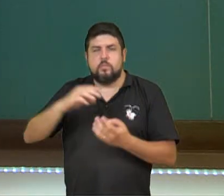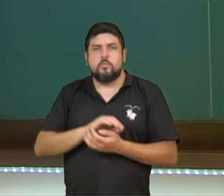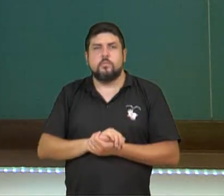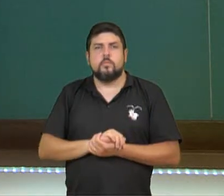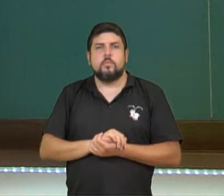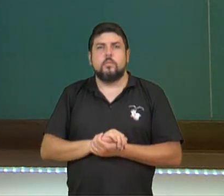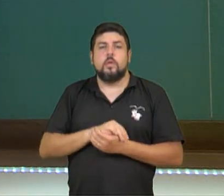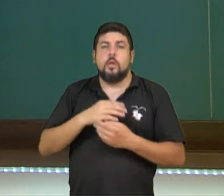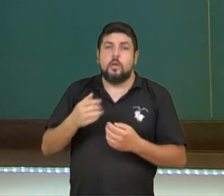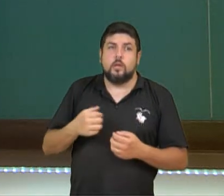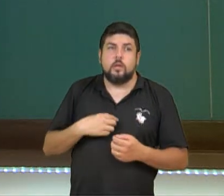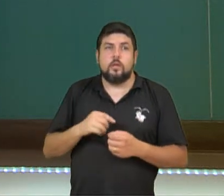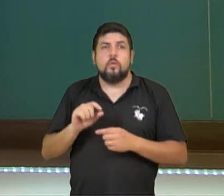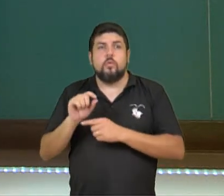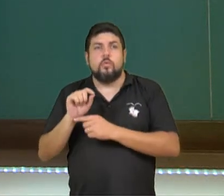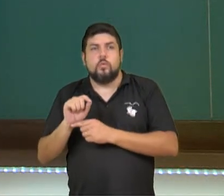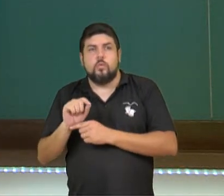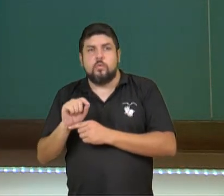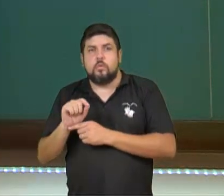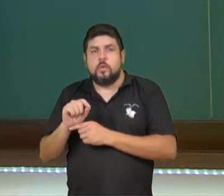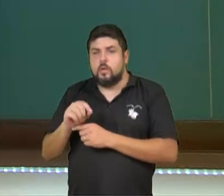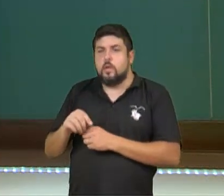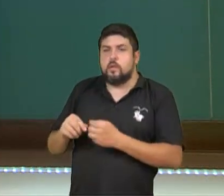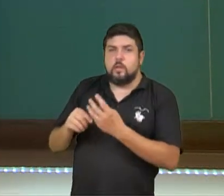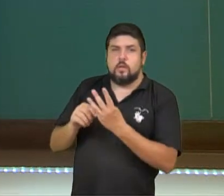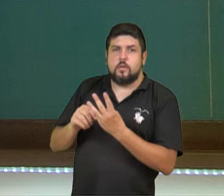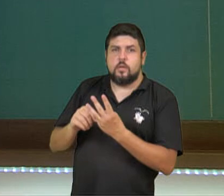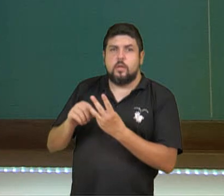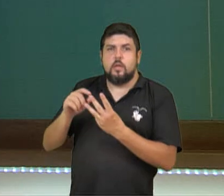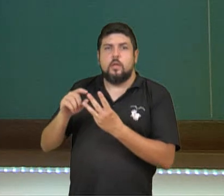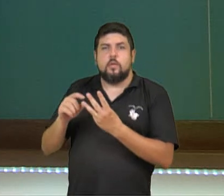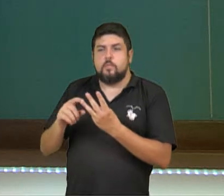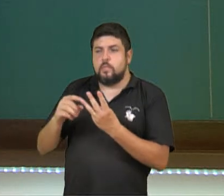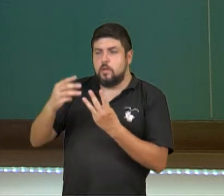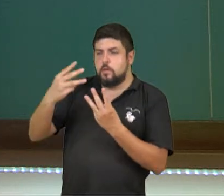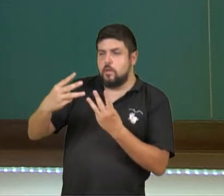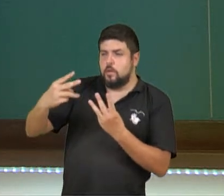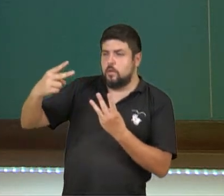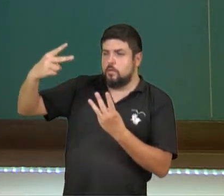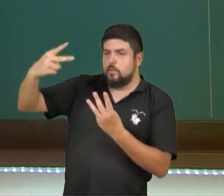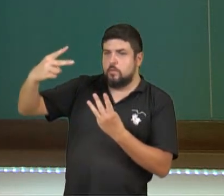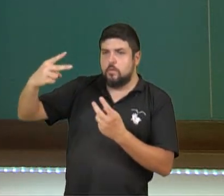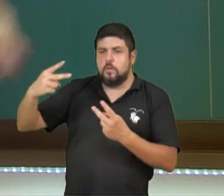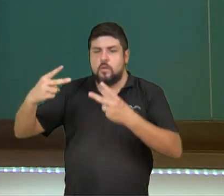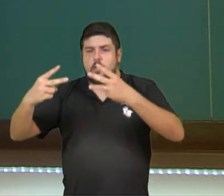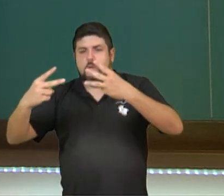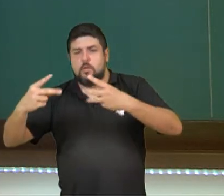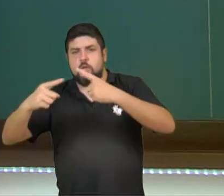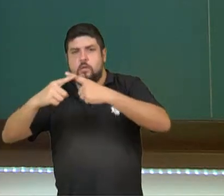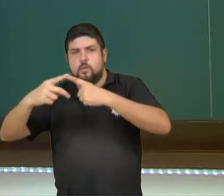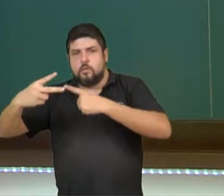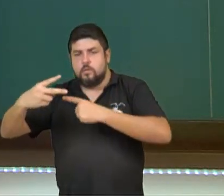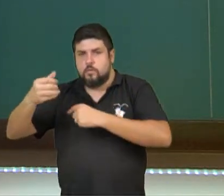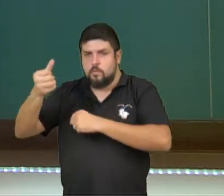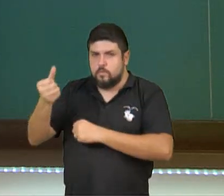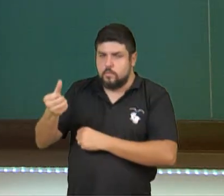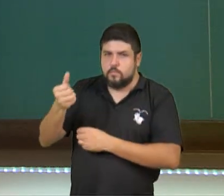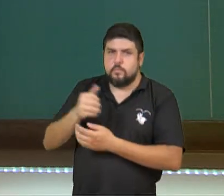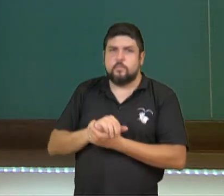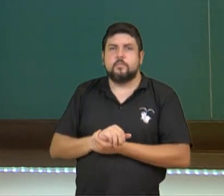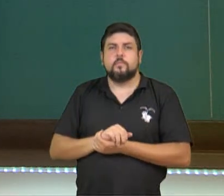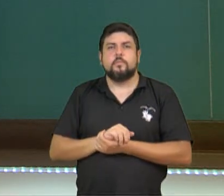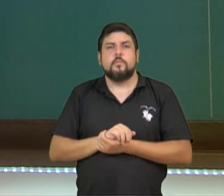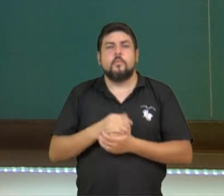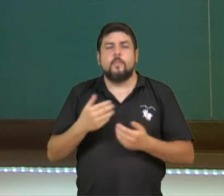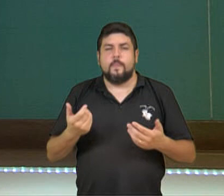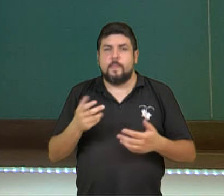uma letra com dois expoentes. Multiplico os dois, potência de potência, lembra? 3 vezes 2, 6. Então foi essa a resposta.